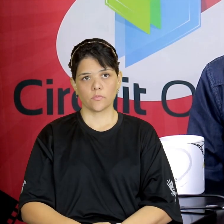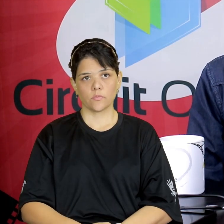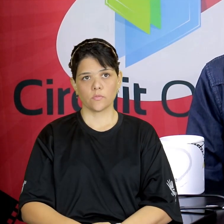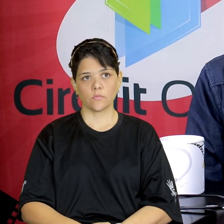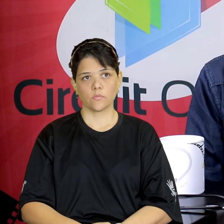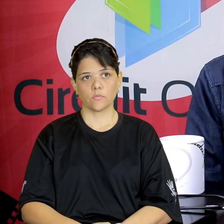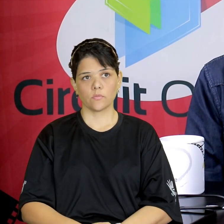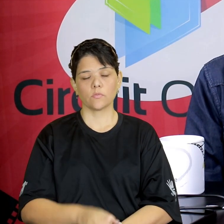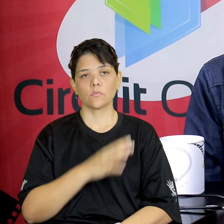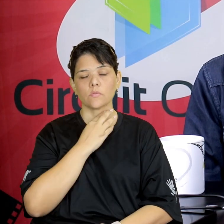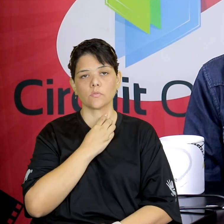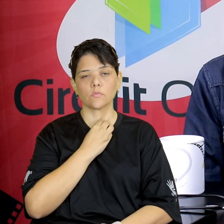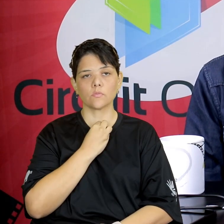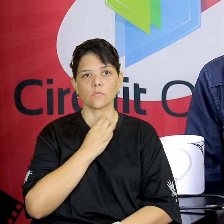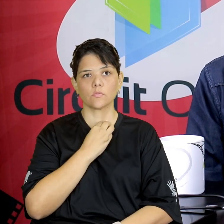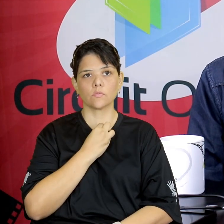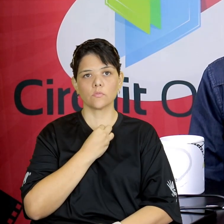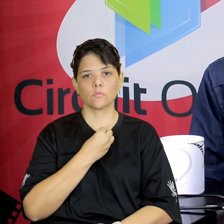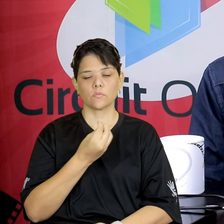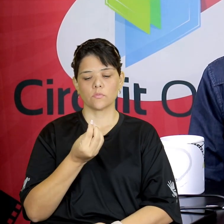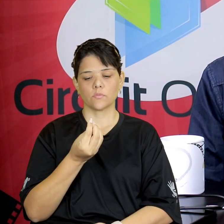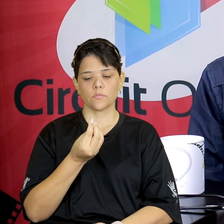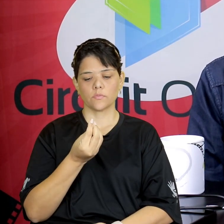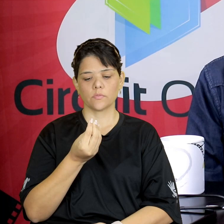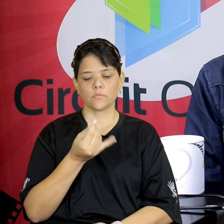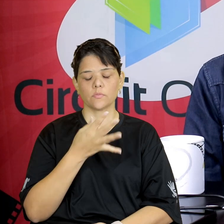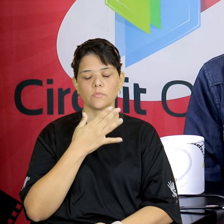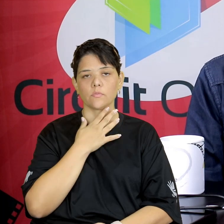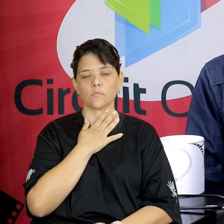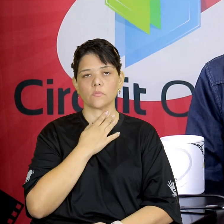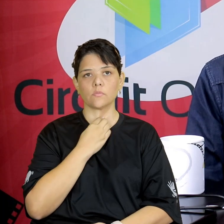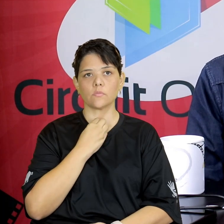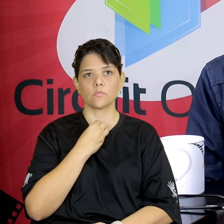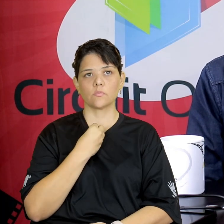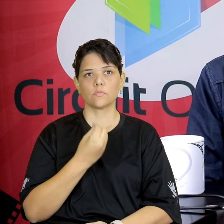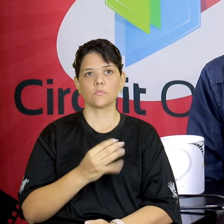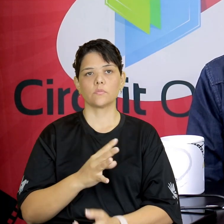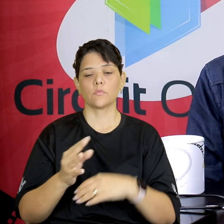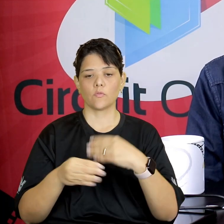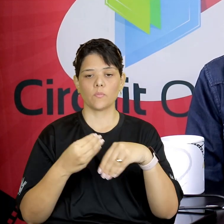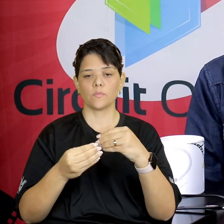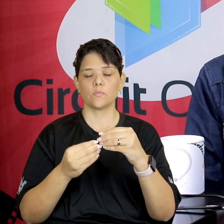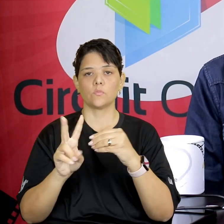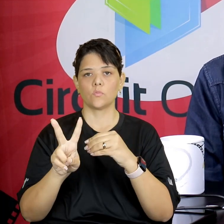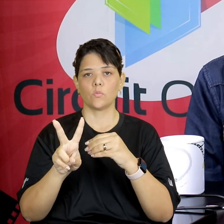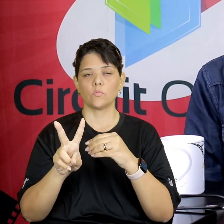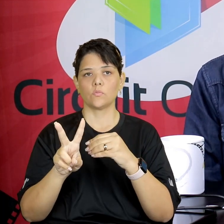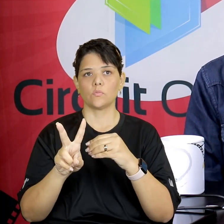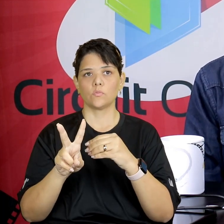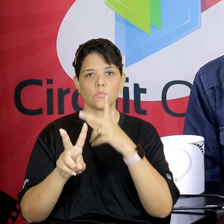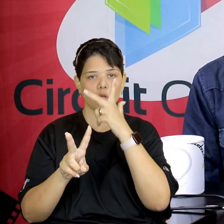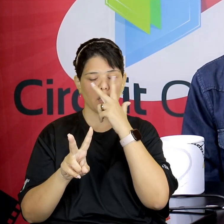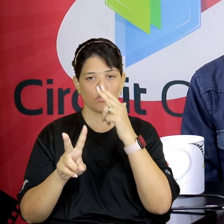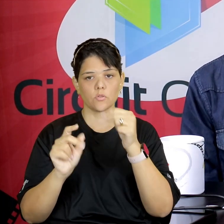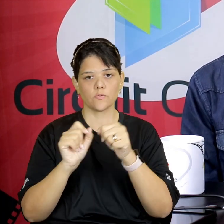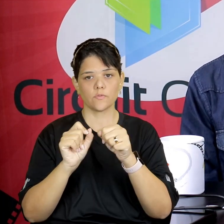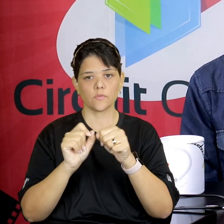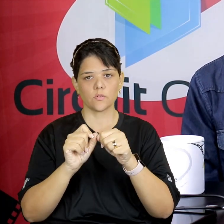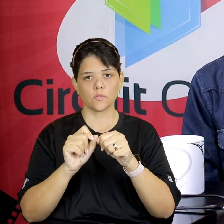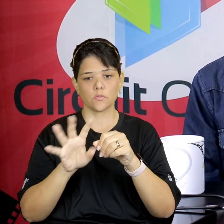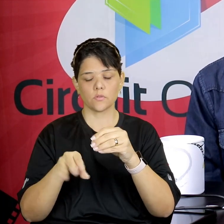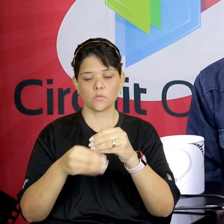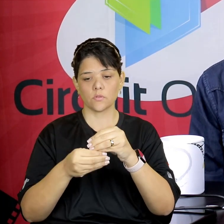Então, eu vou misturar os dois. Provavelmente a gente vai acabar fazendo... Essa aula de montagem foi mais no